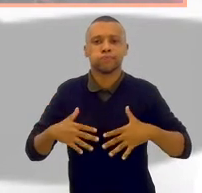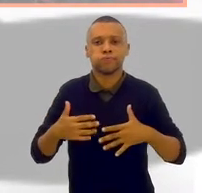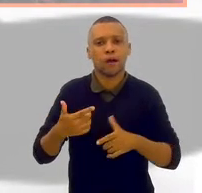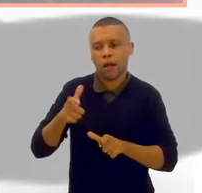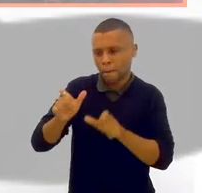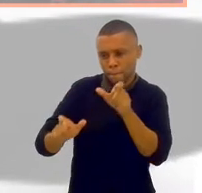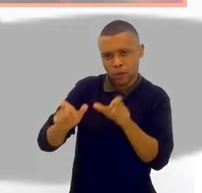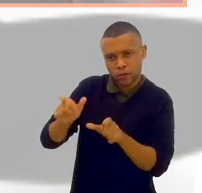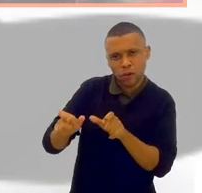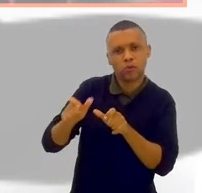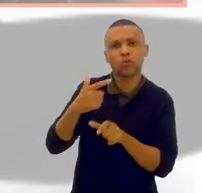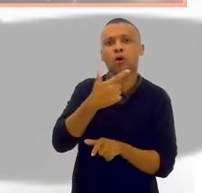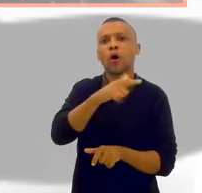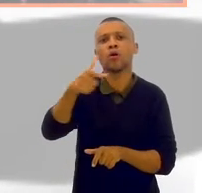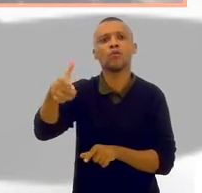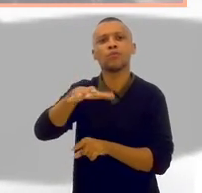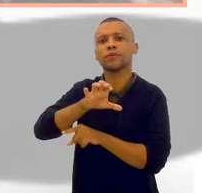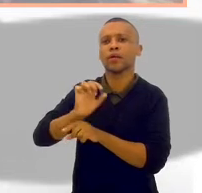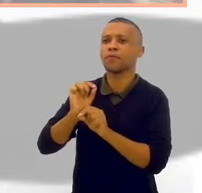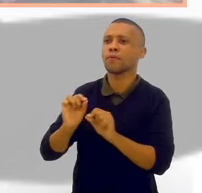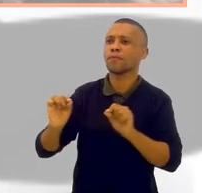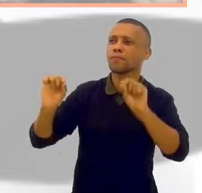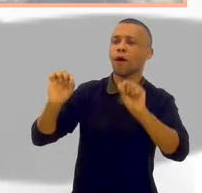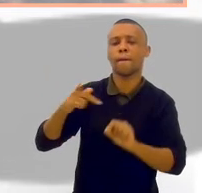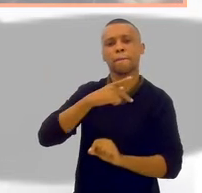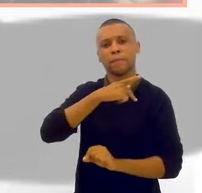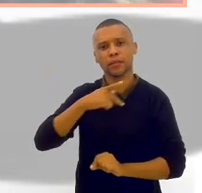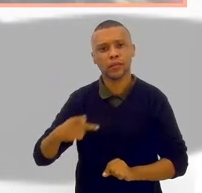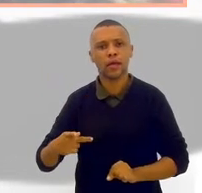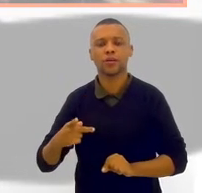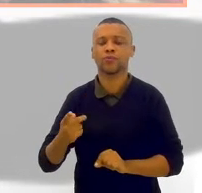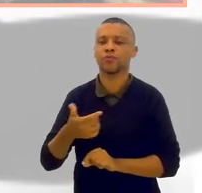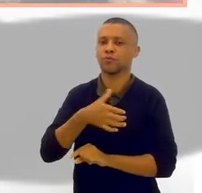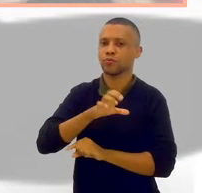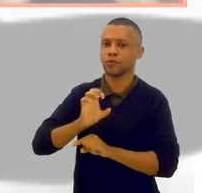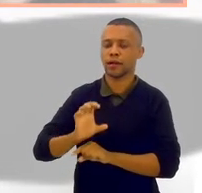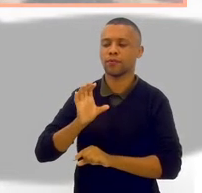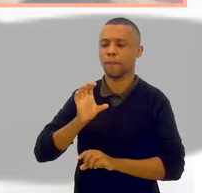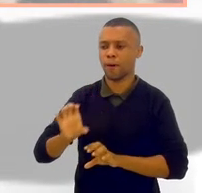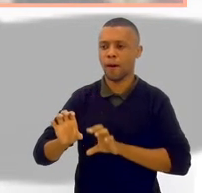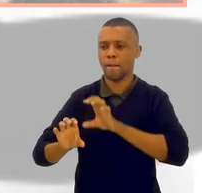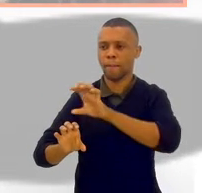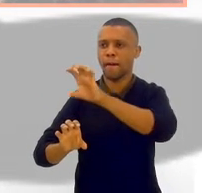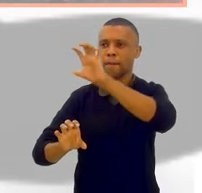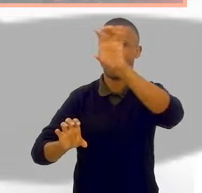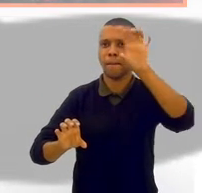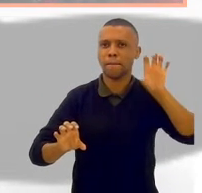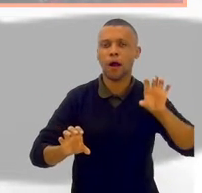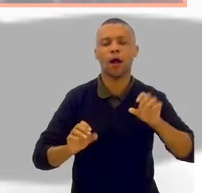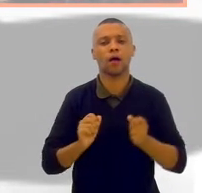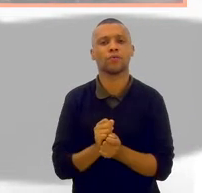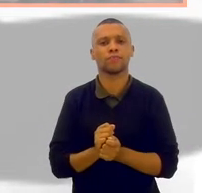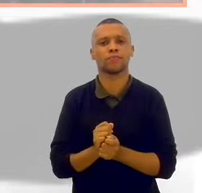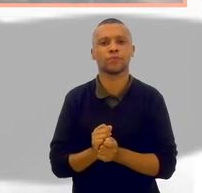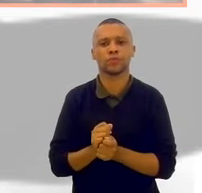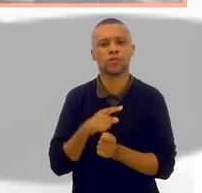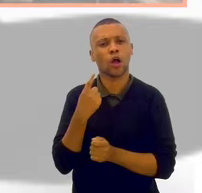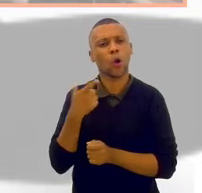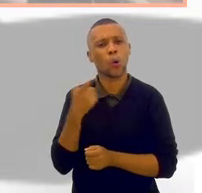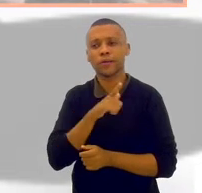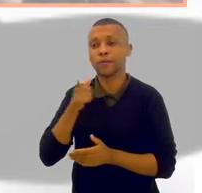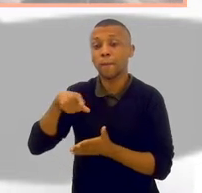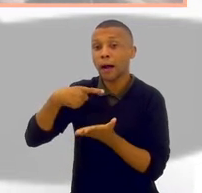todo dos outros estados, né? Os presidentes de outros estados que participaram também, convidaram os colegas. Então, a